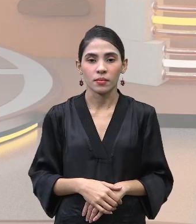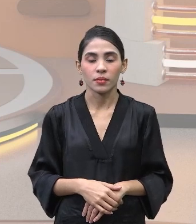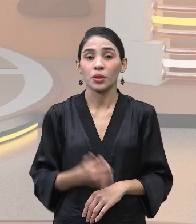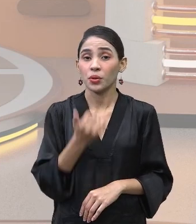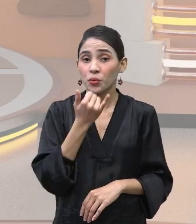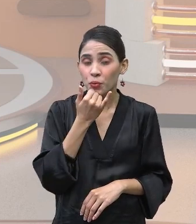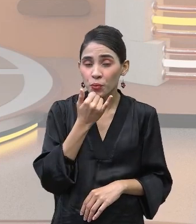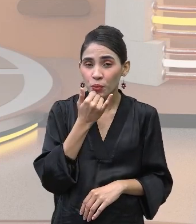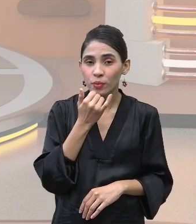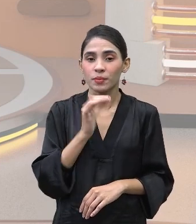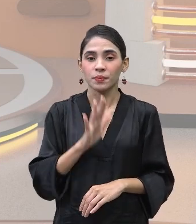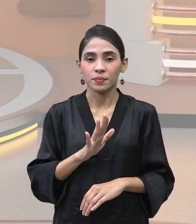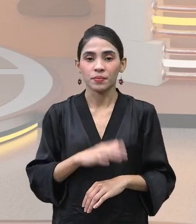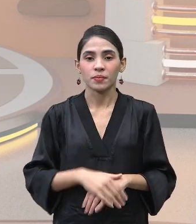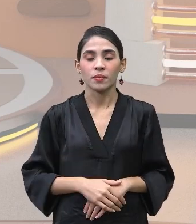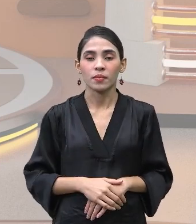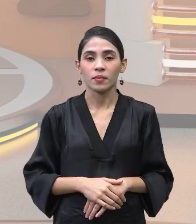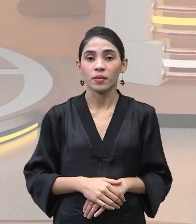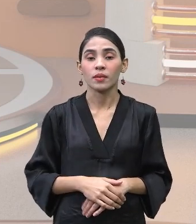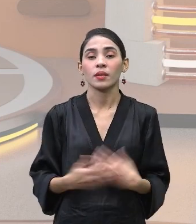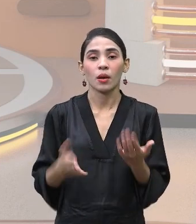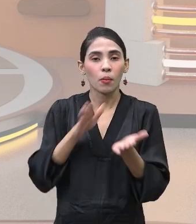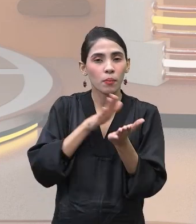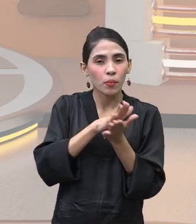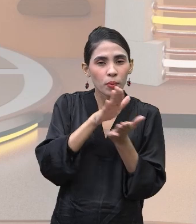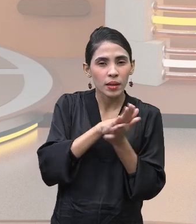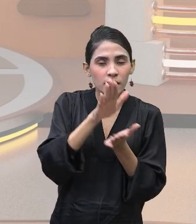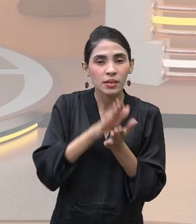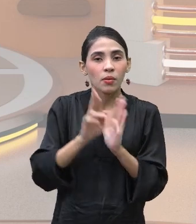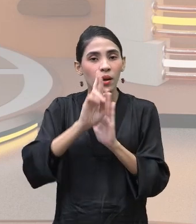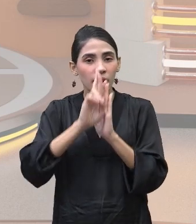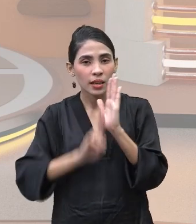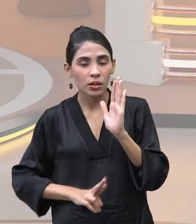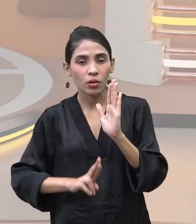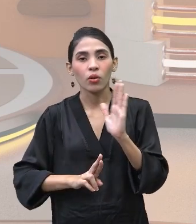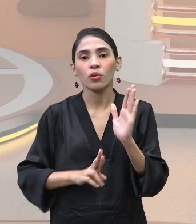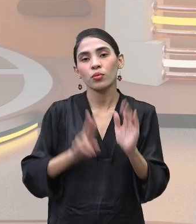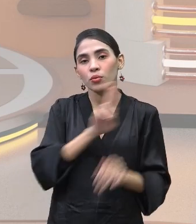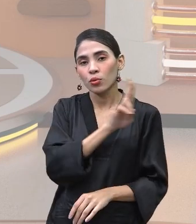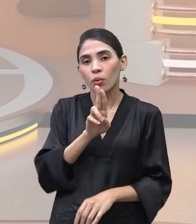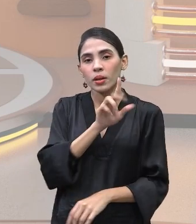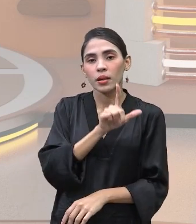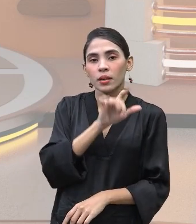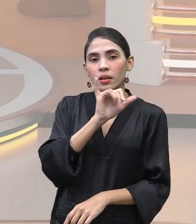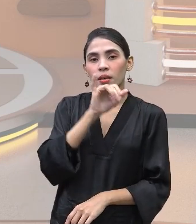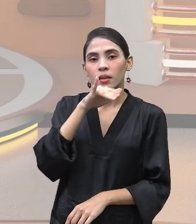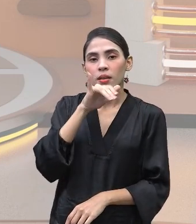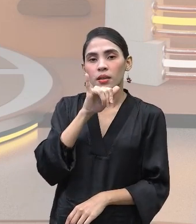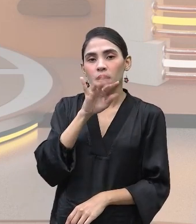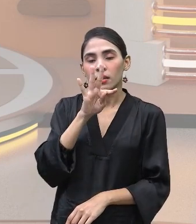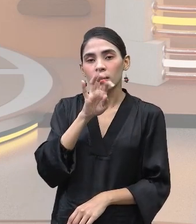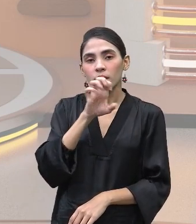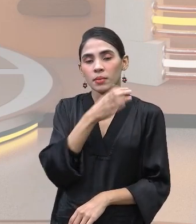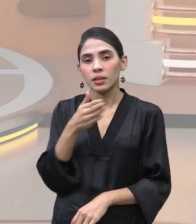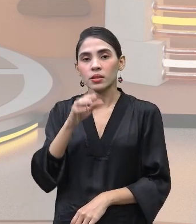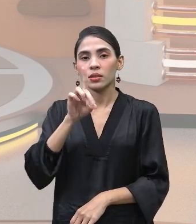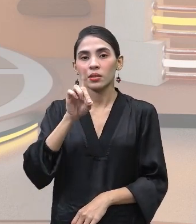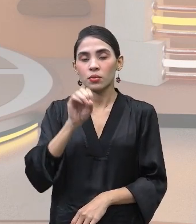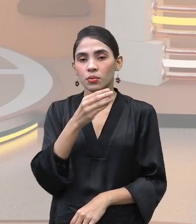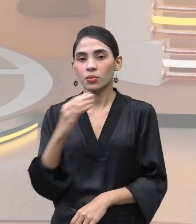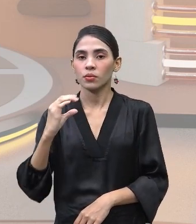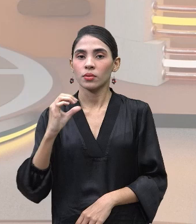a partir da publicação do relatório chamado Limites do Crescimento, né? Que ele vinha trazer